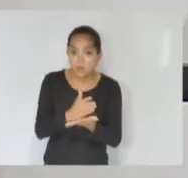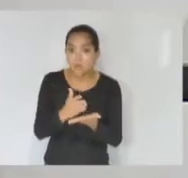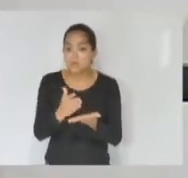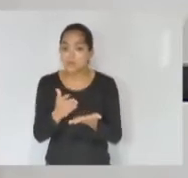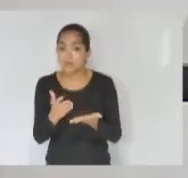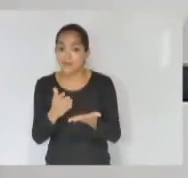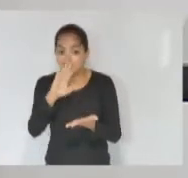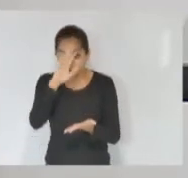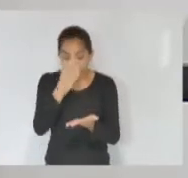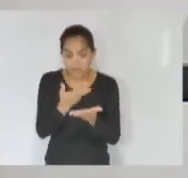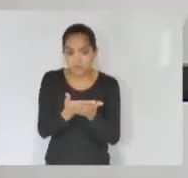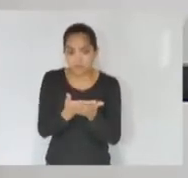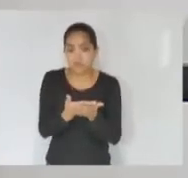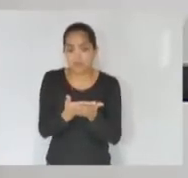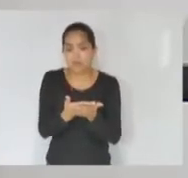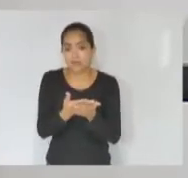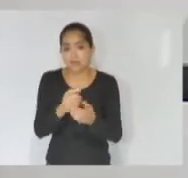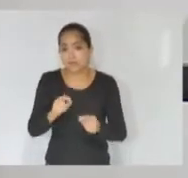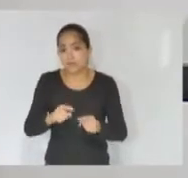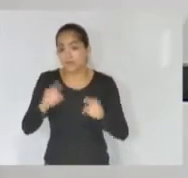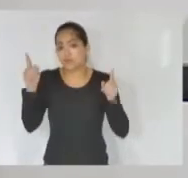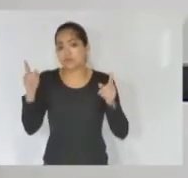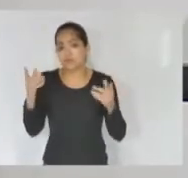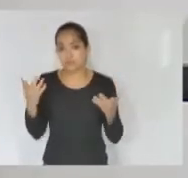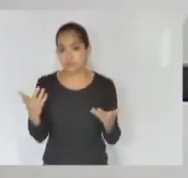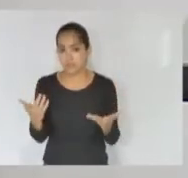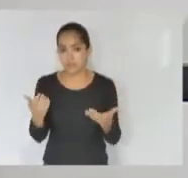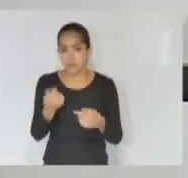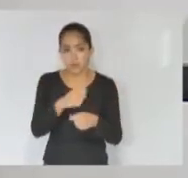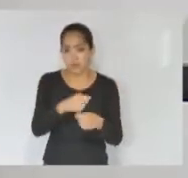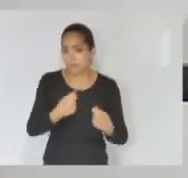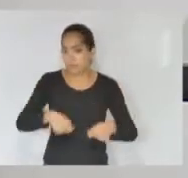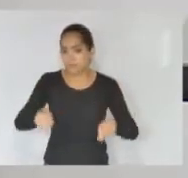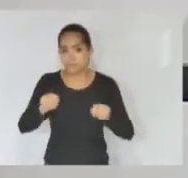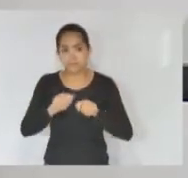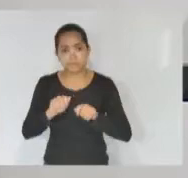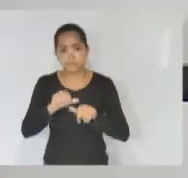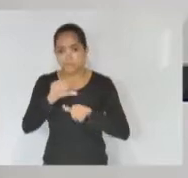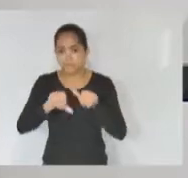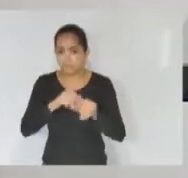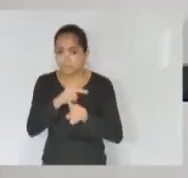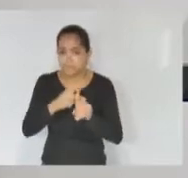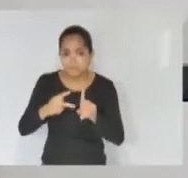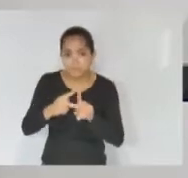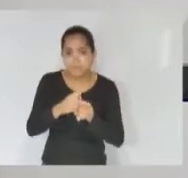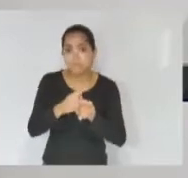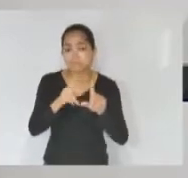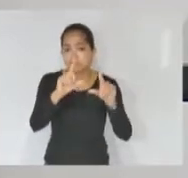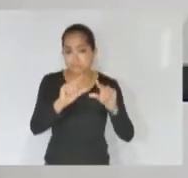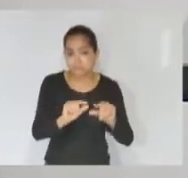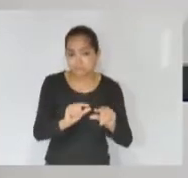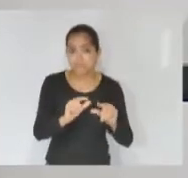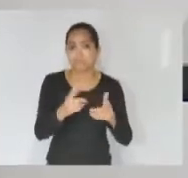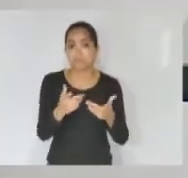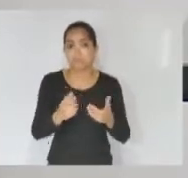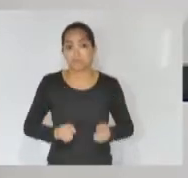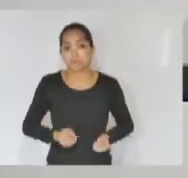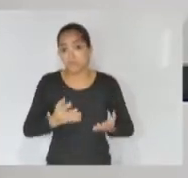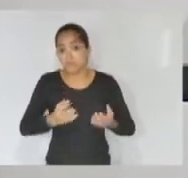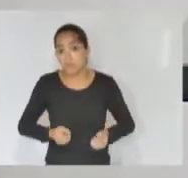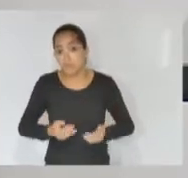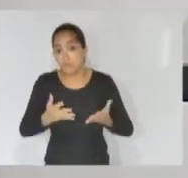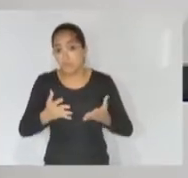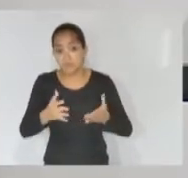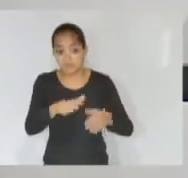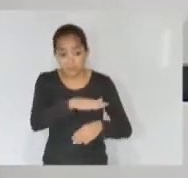que existe mágica, que não precisa reformar a Previdência, não precisa diminuir o gasto em outra área e também